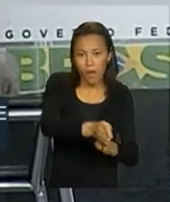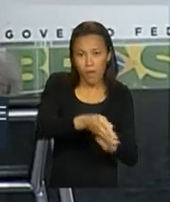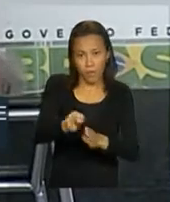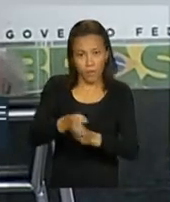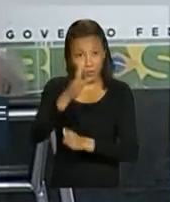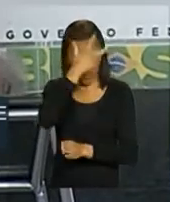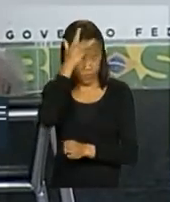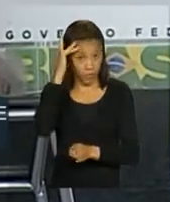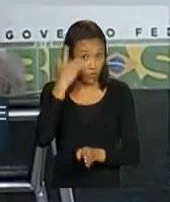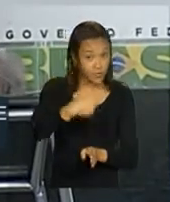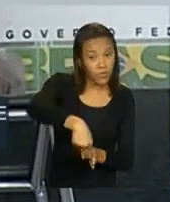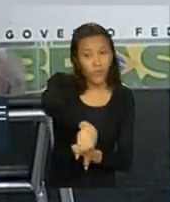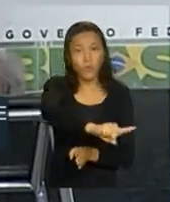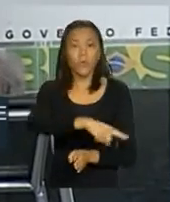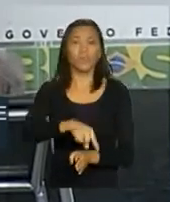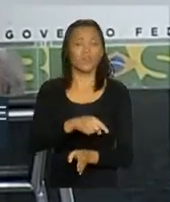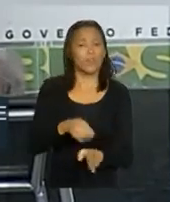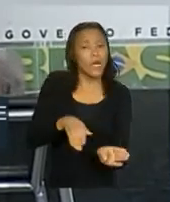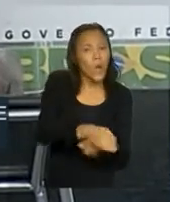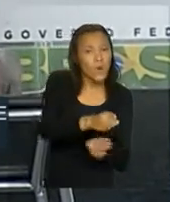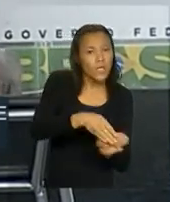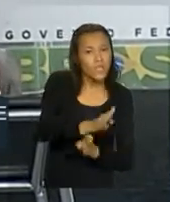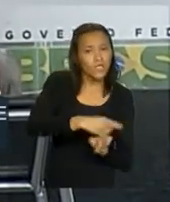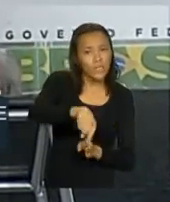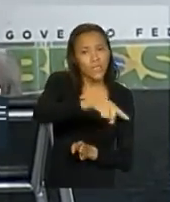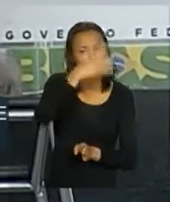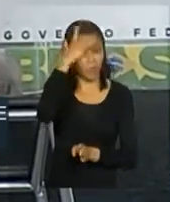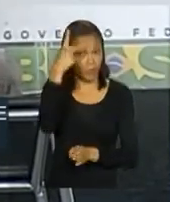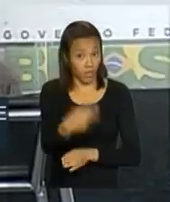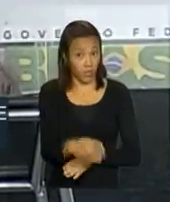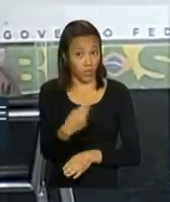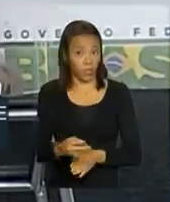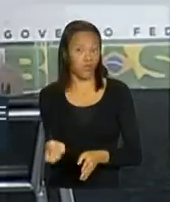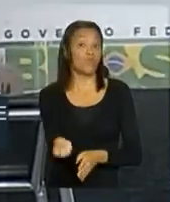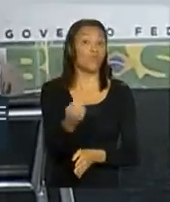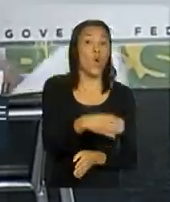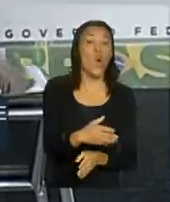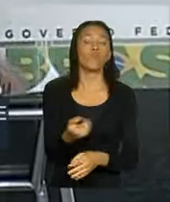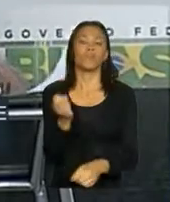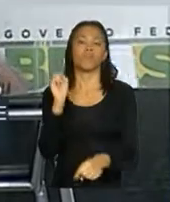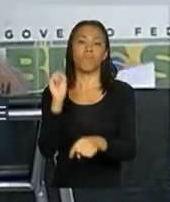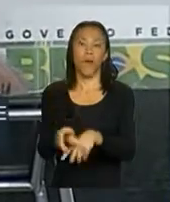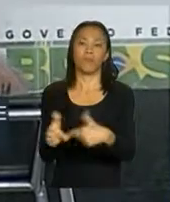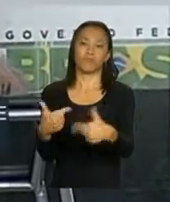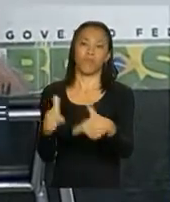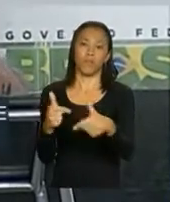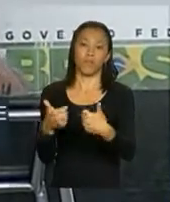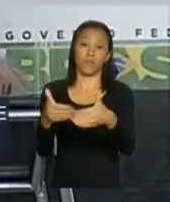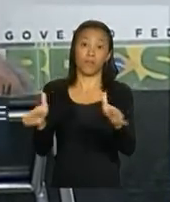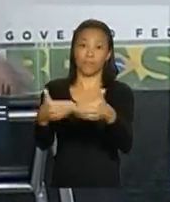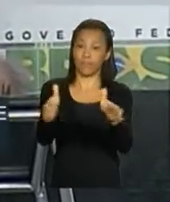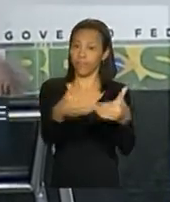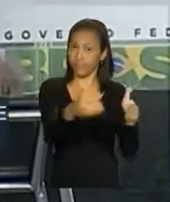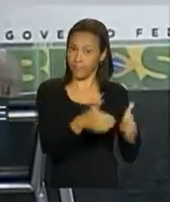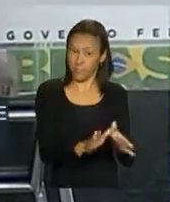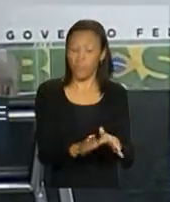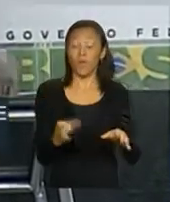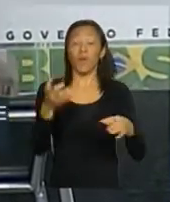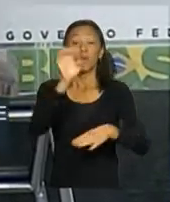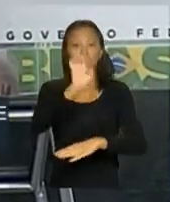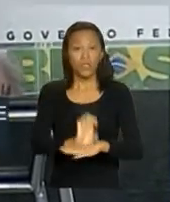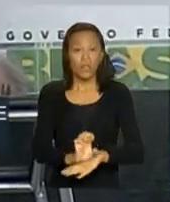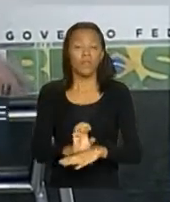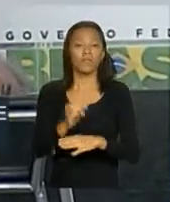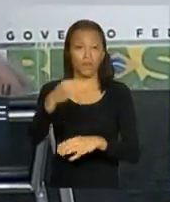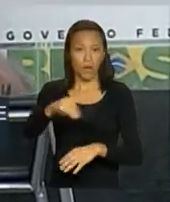está preparando os maranhenses para os novos empregos que estão sendo criados. O Estado também